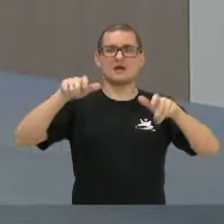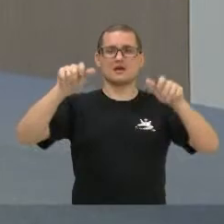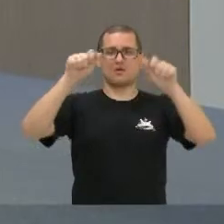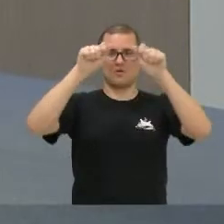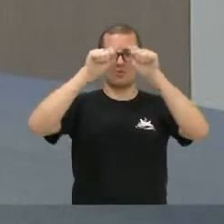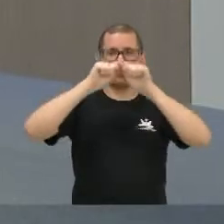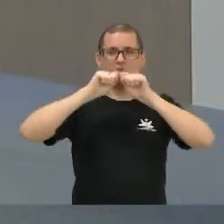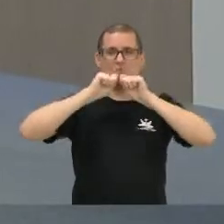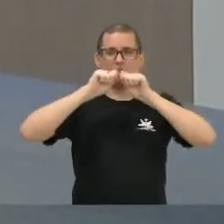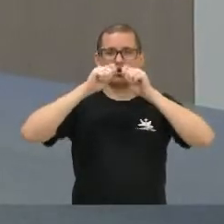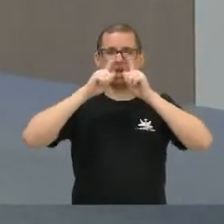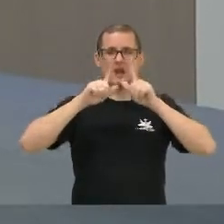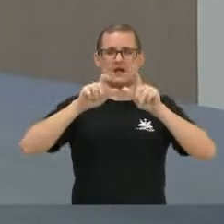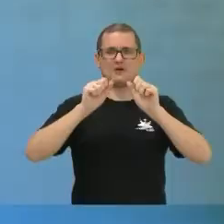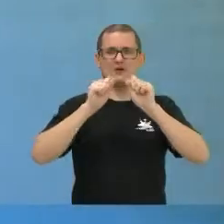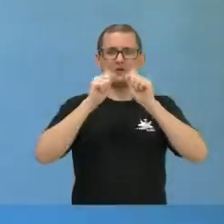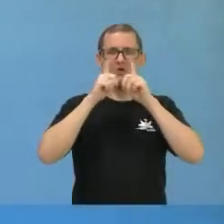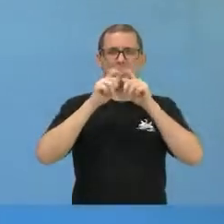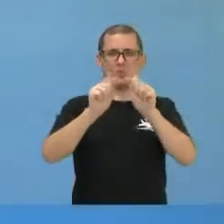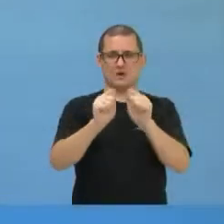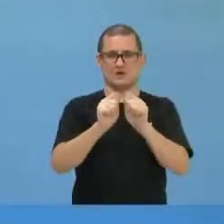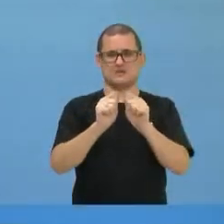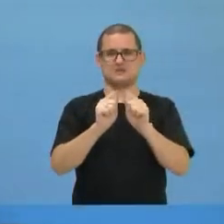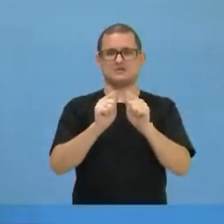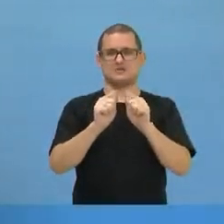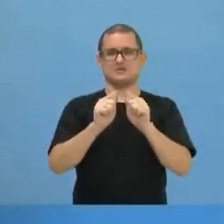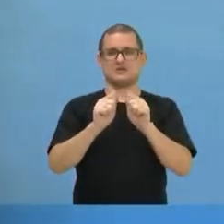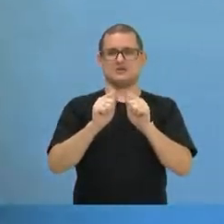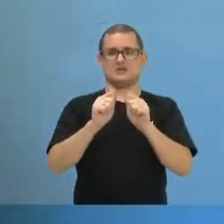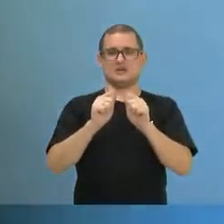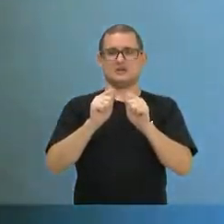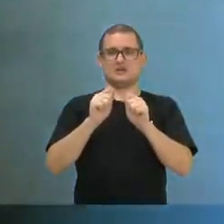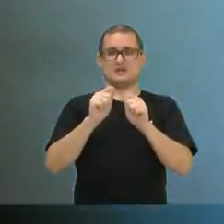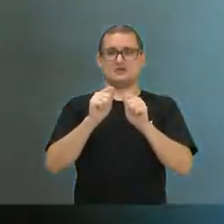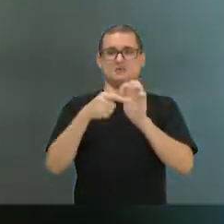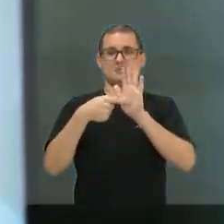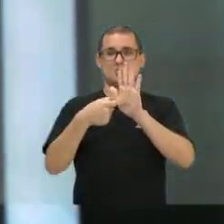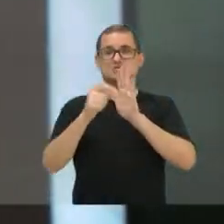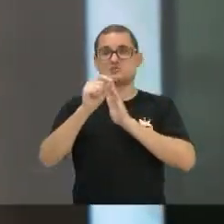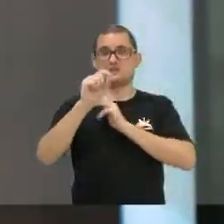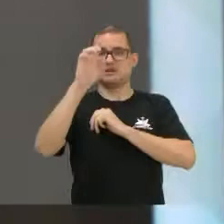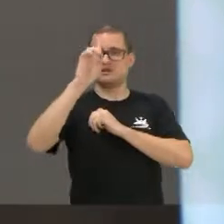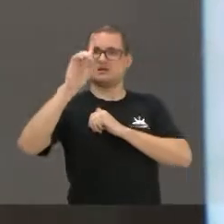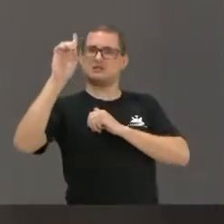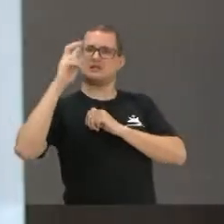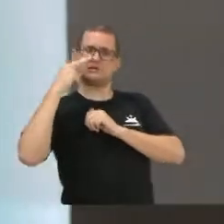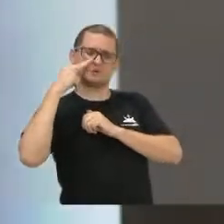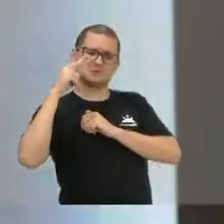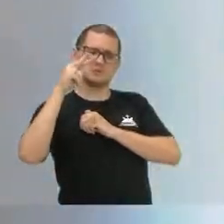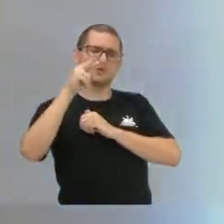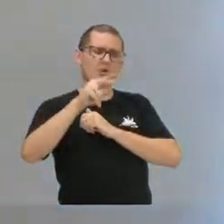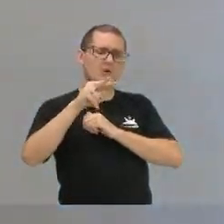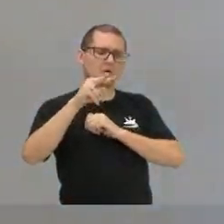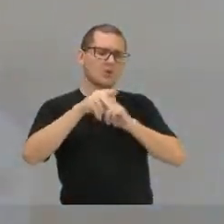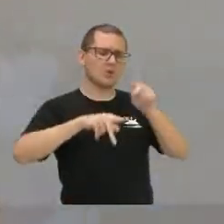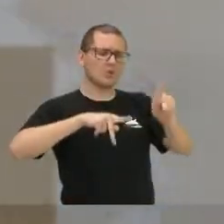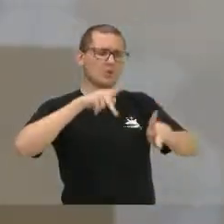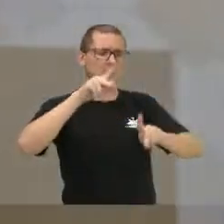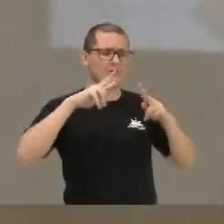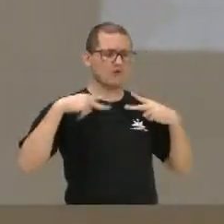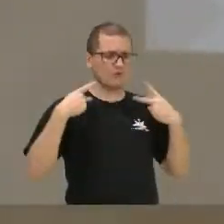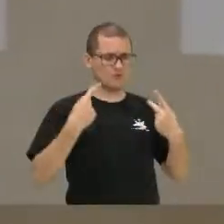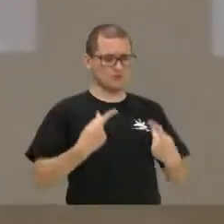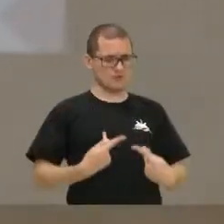se solidarizou e participou da história humana de um modo tal que ele sim o